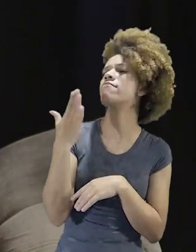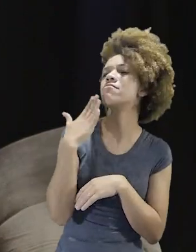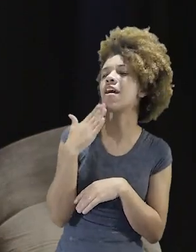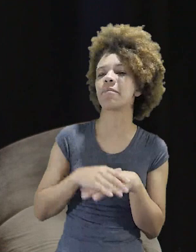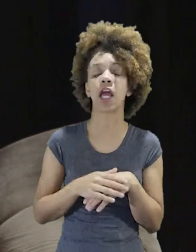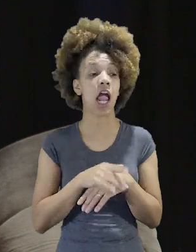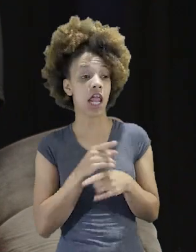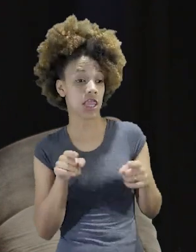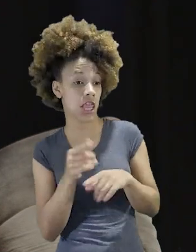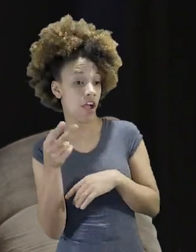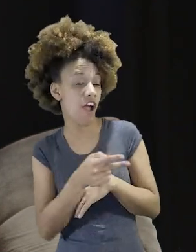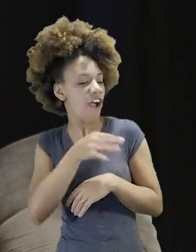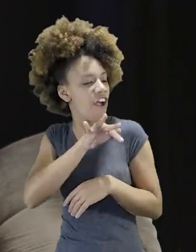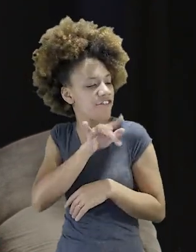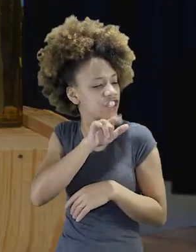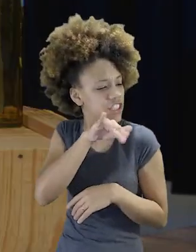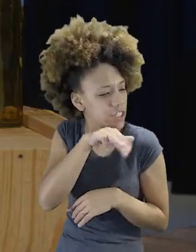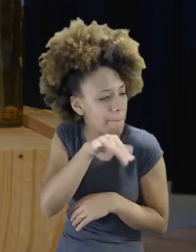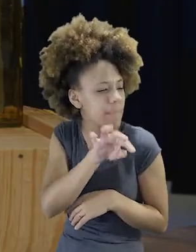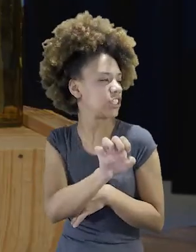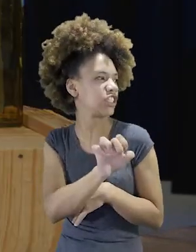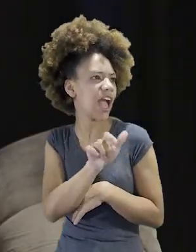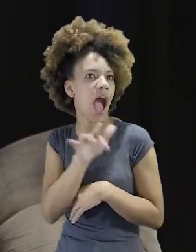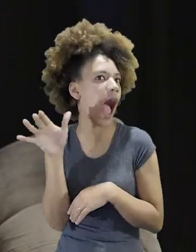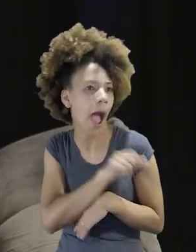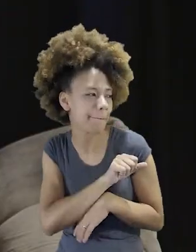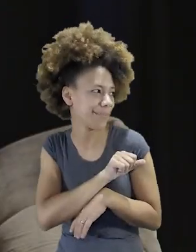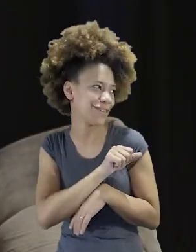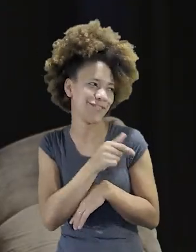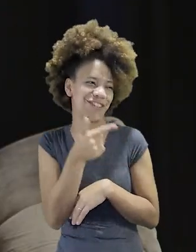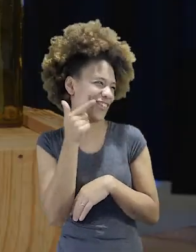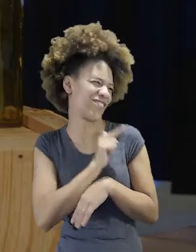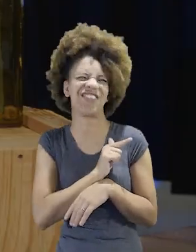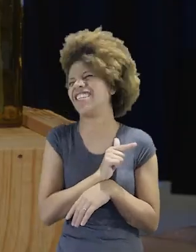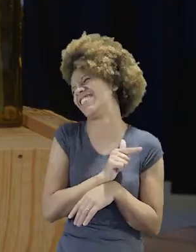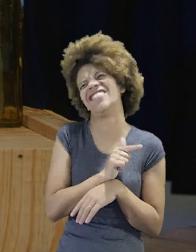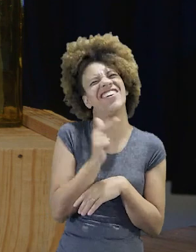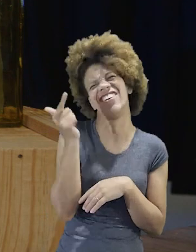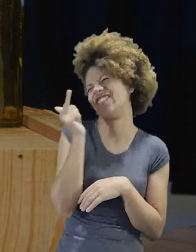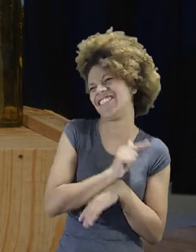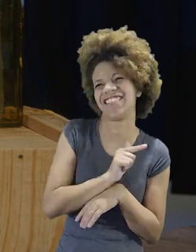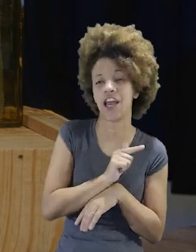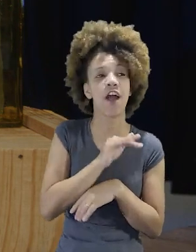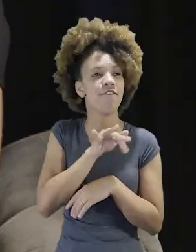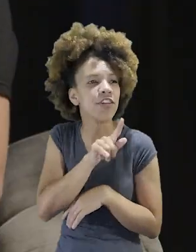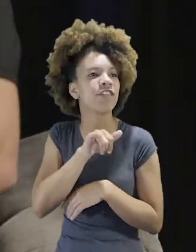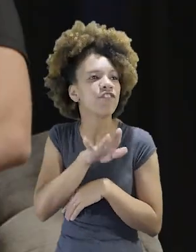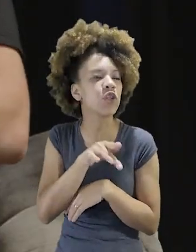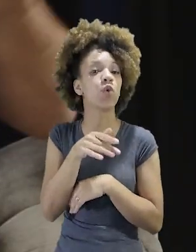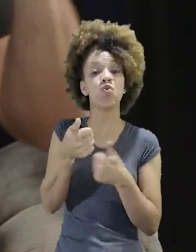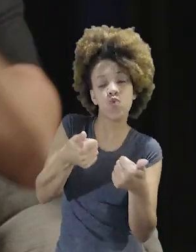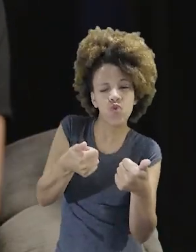que você nunca cantou rap porque tem que falar muito rápido e você acha que